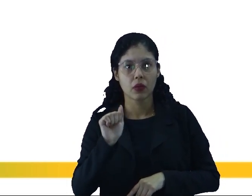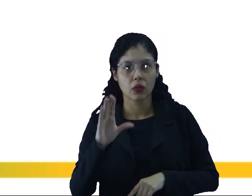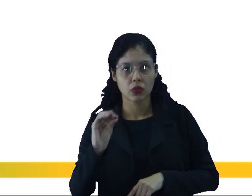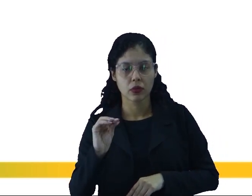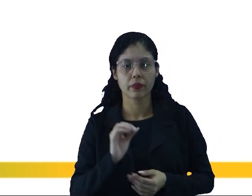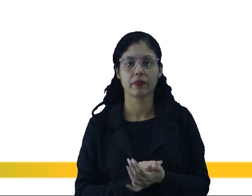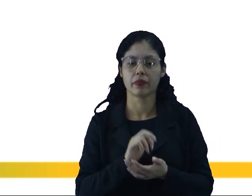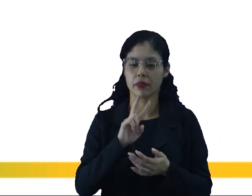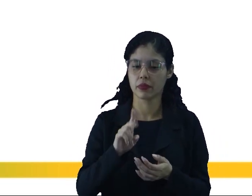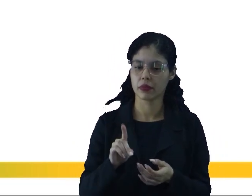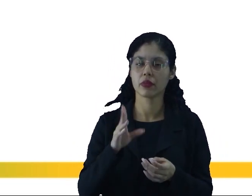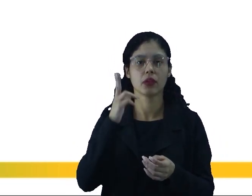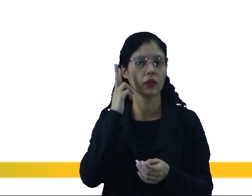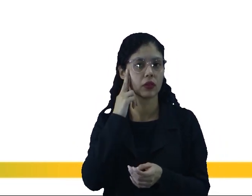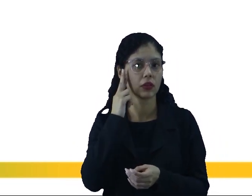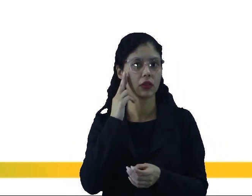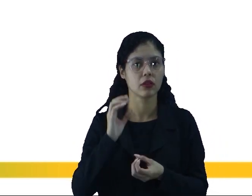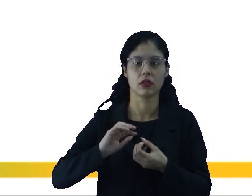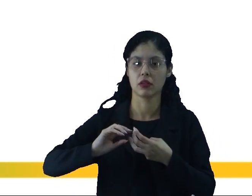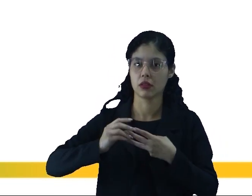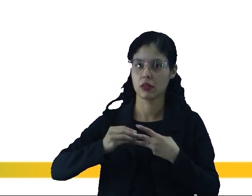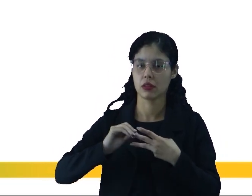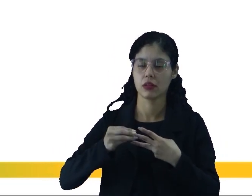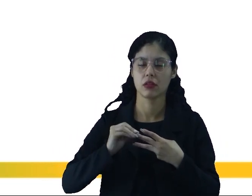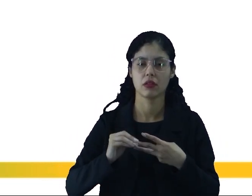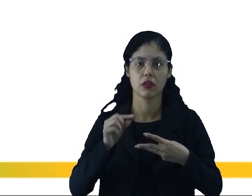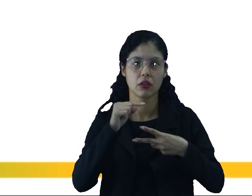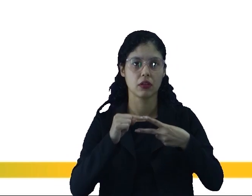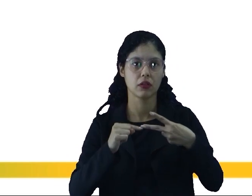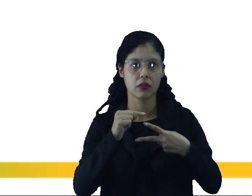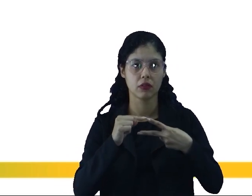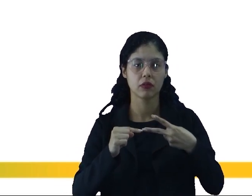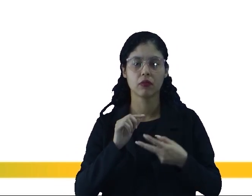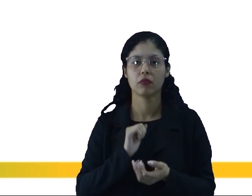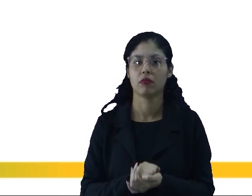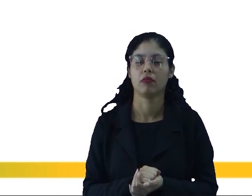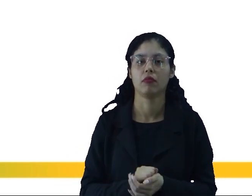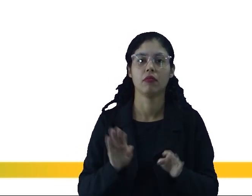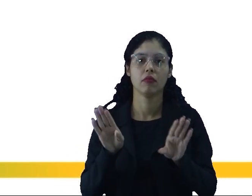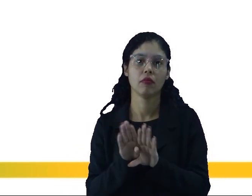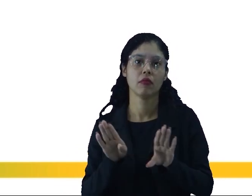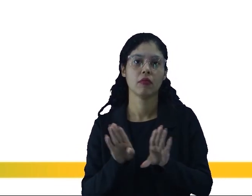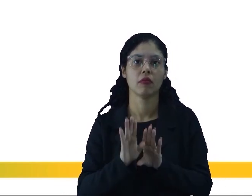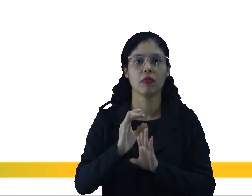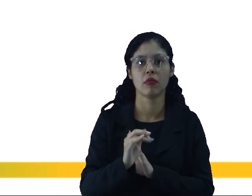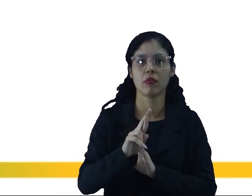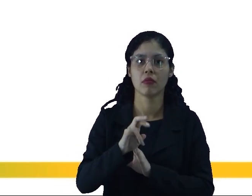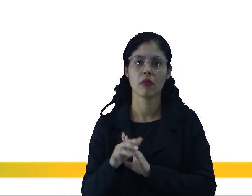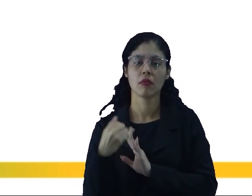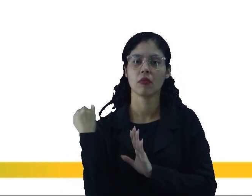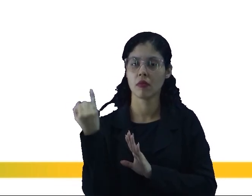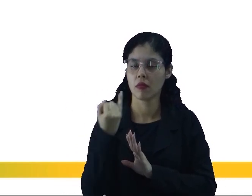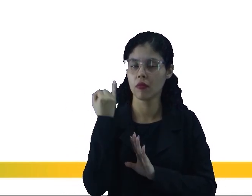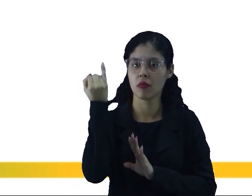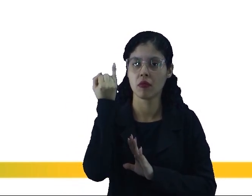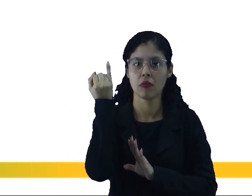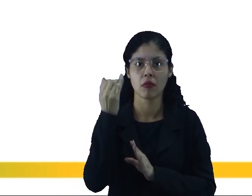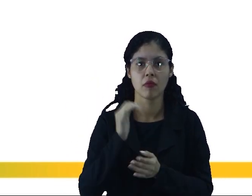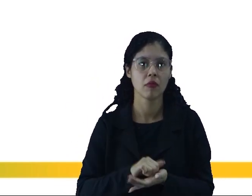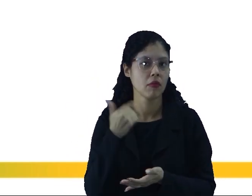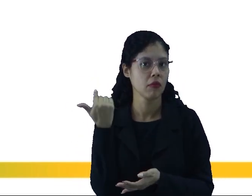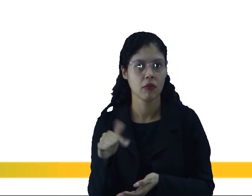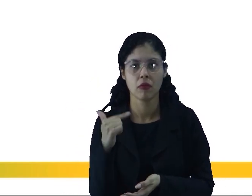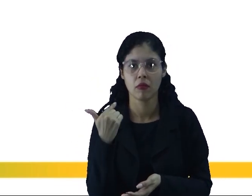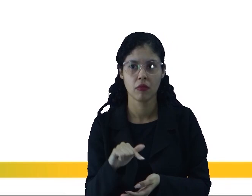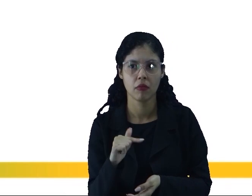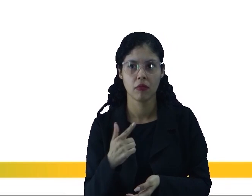ribossomos vão ser incomuns entre células procarióticas e eucarióticas. E nós vamos ter uma organela também importantíssima aqui, que não